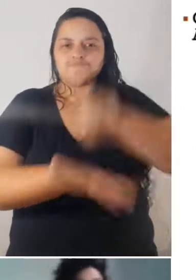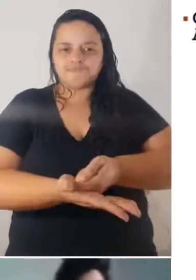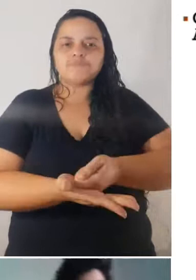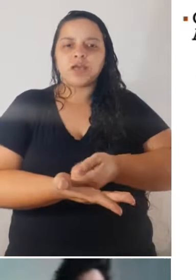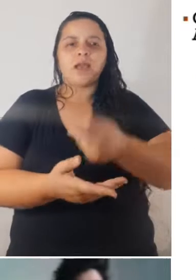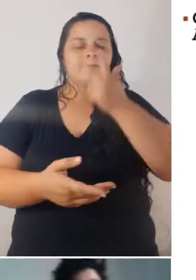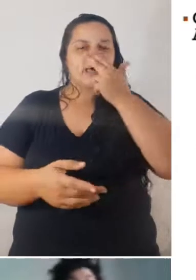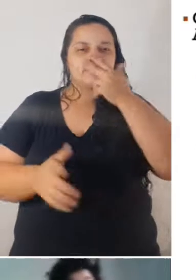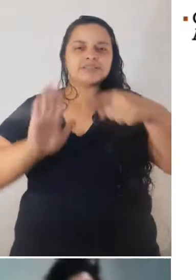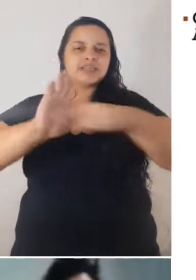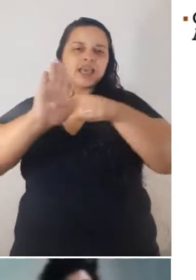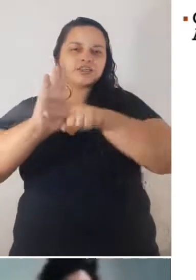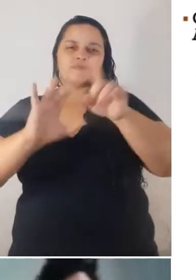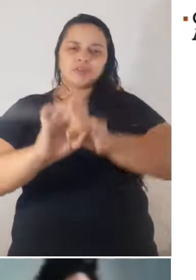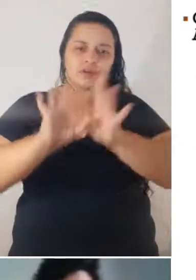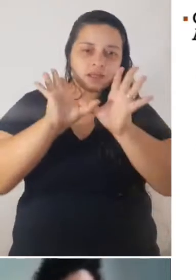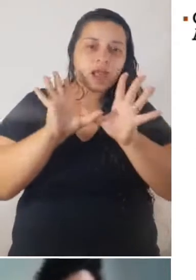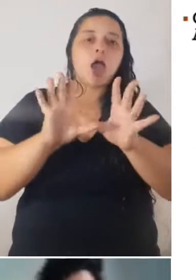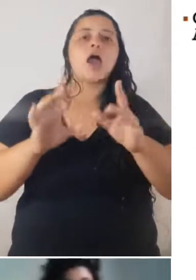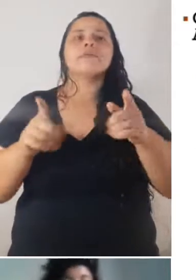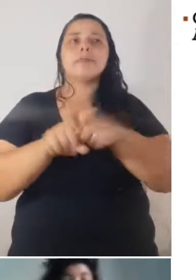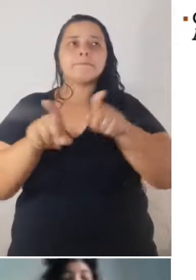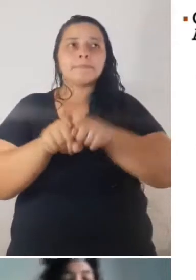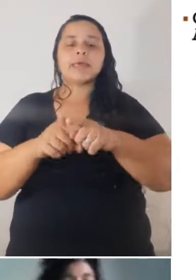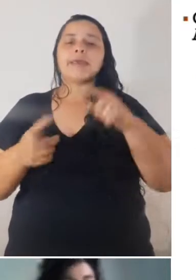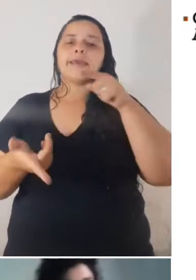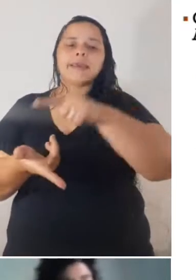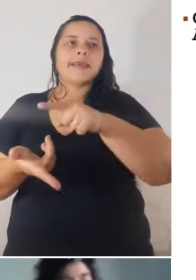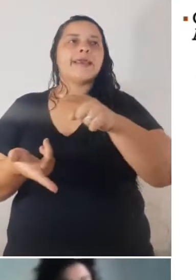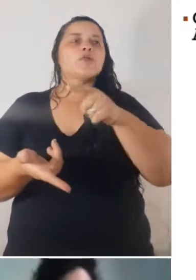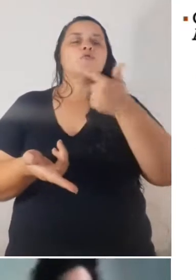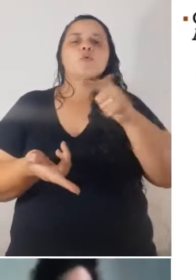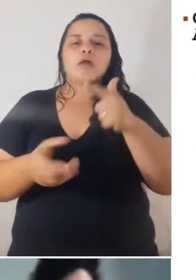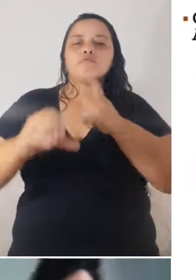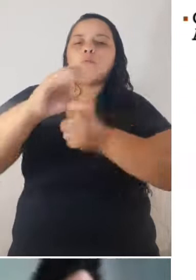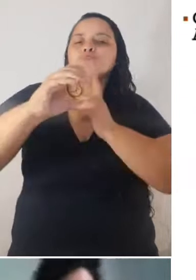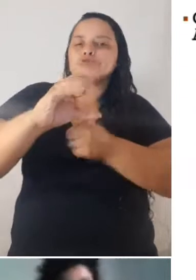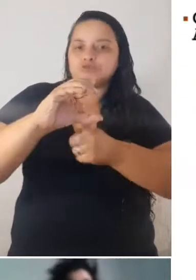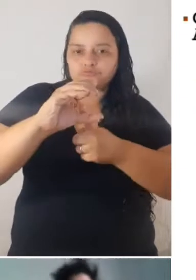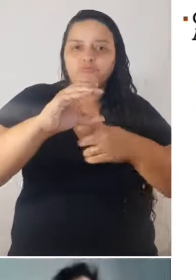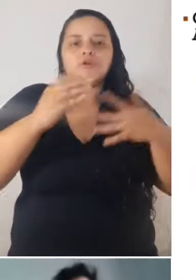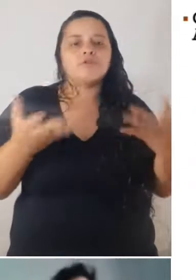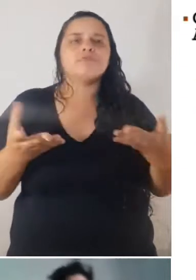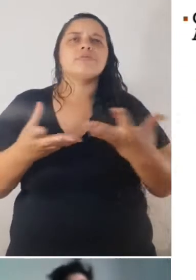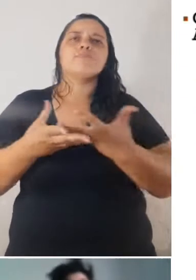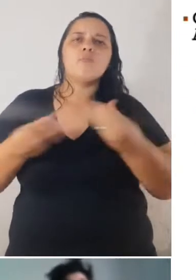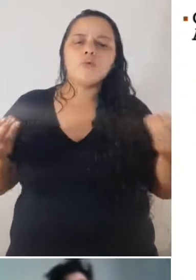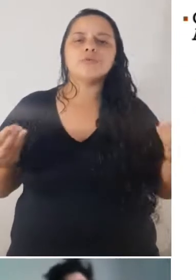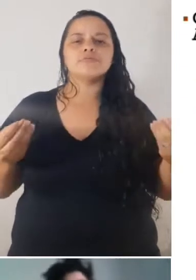negativa da democracia e nesse forte sentimento anticomunista que o governo também promovia.